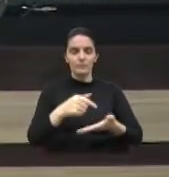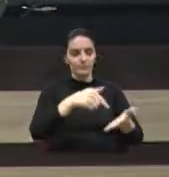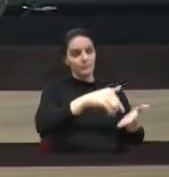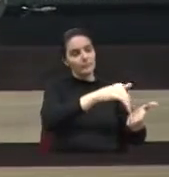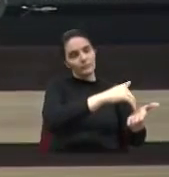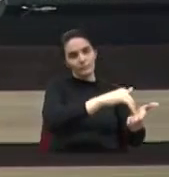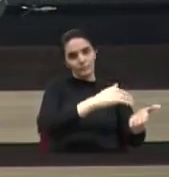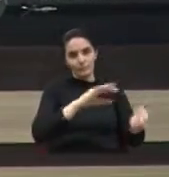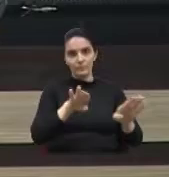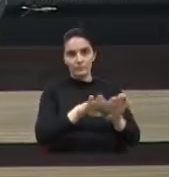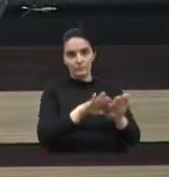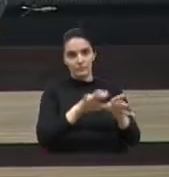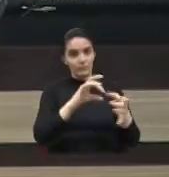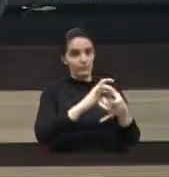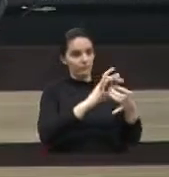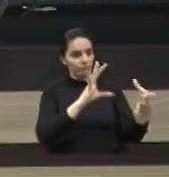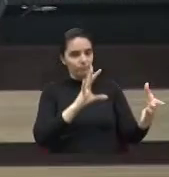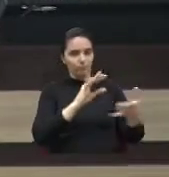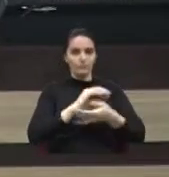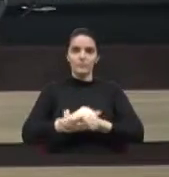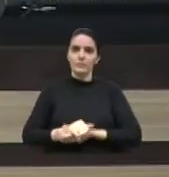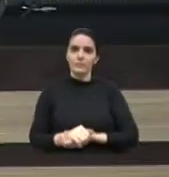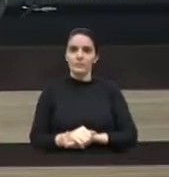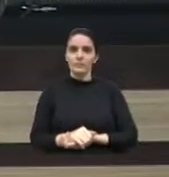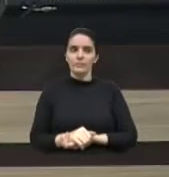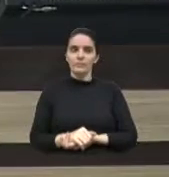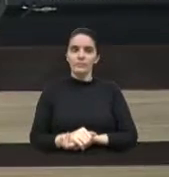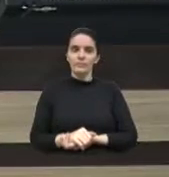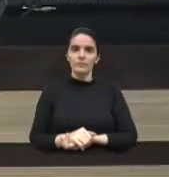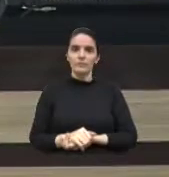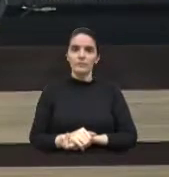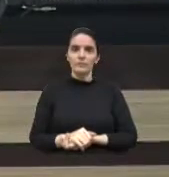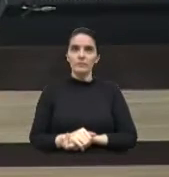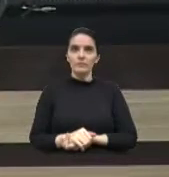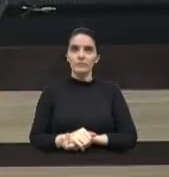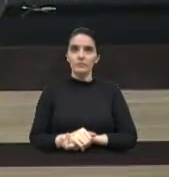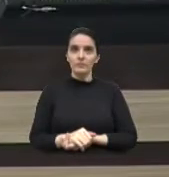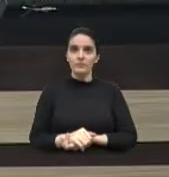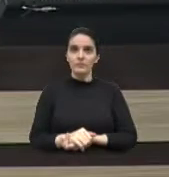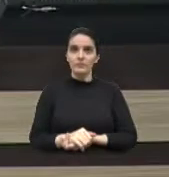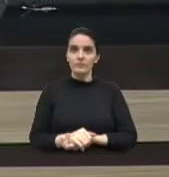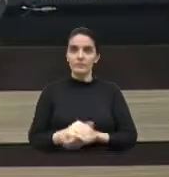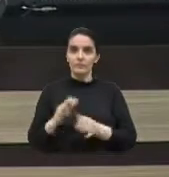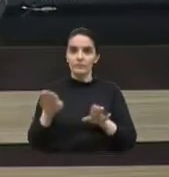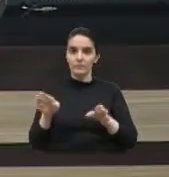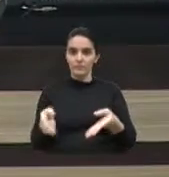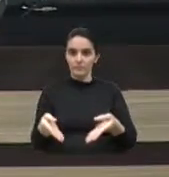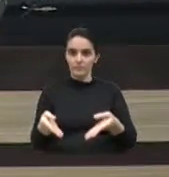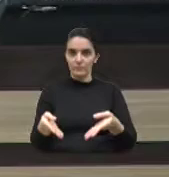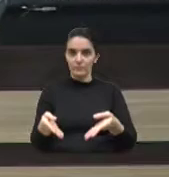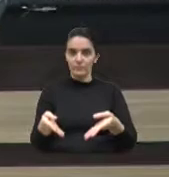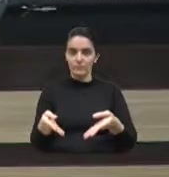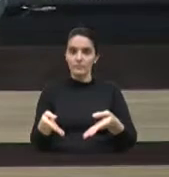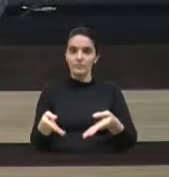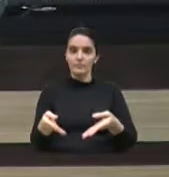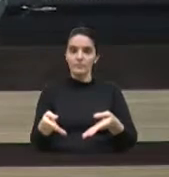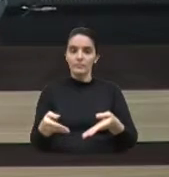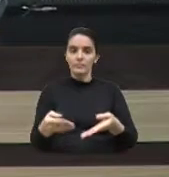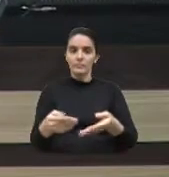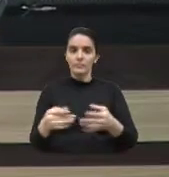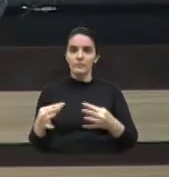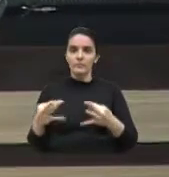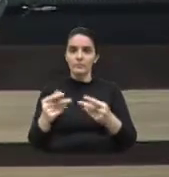estará disponível na secretaria. Senhor presidente, partiremos para as proposituras